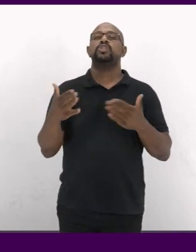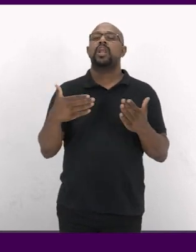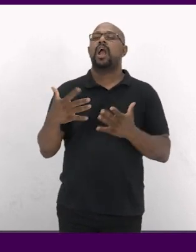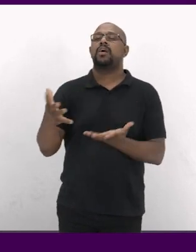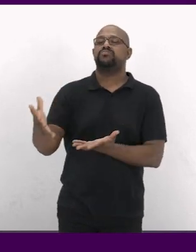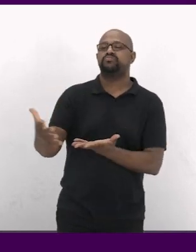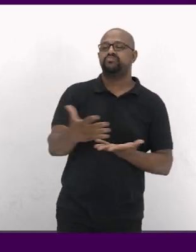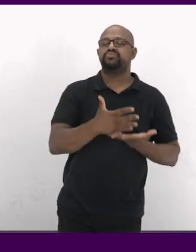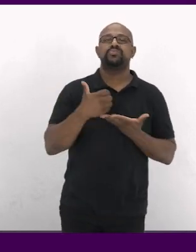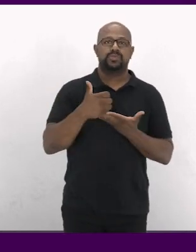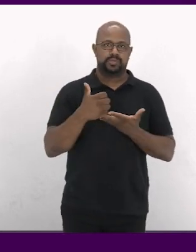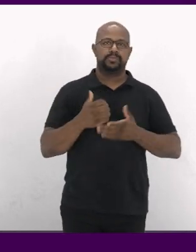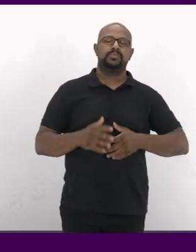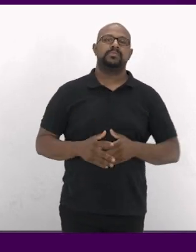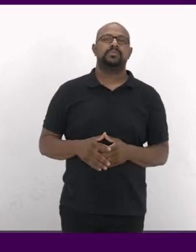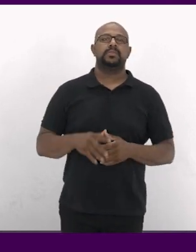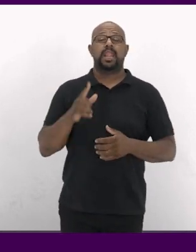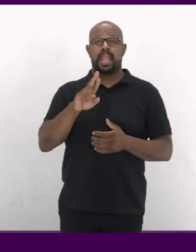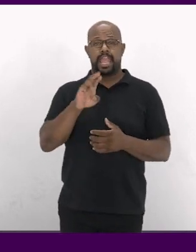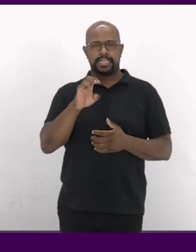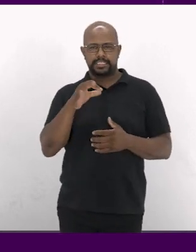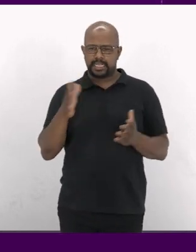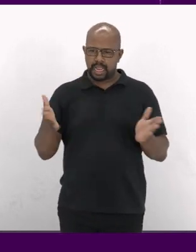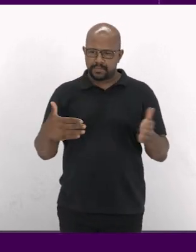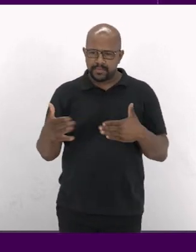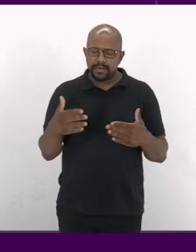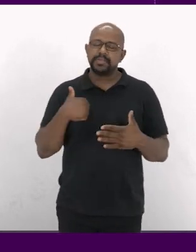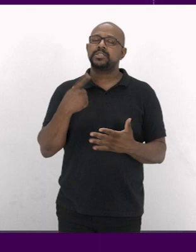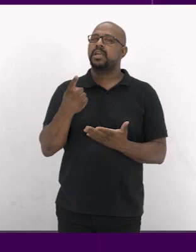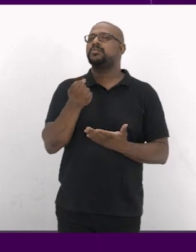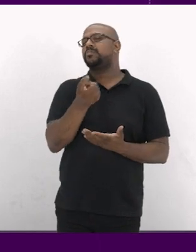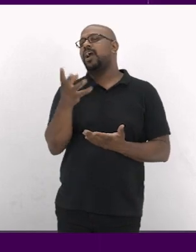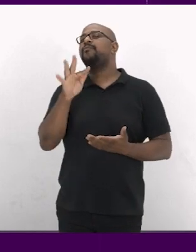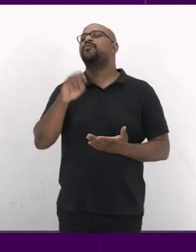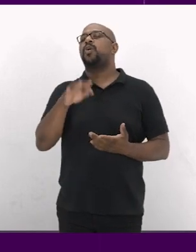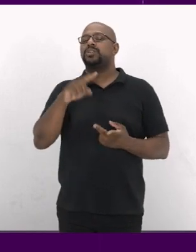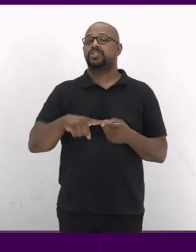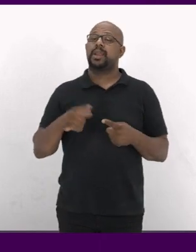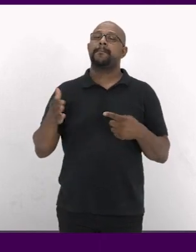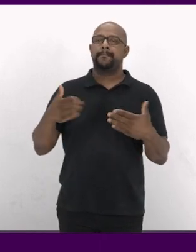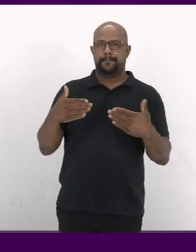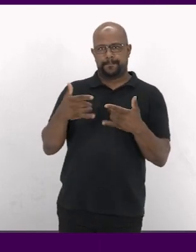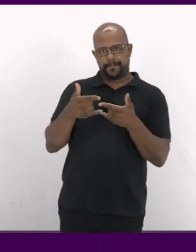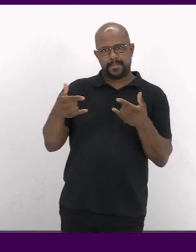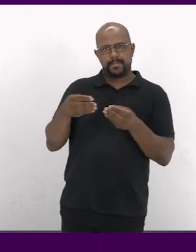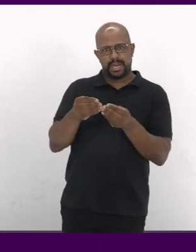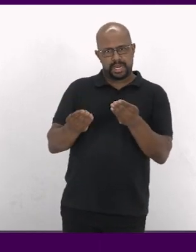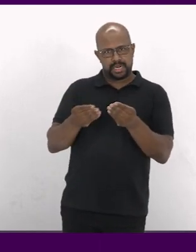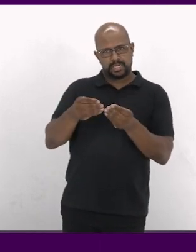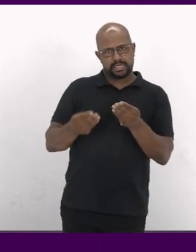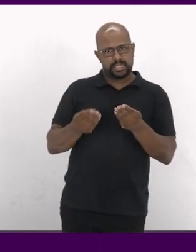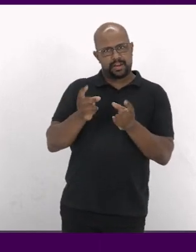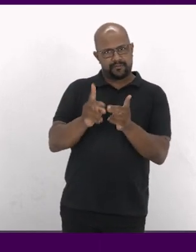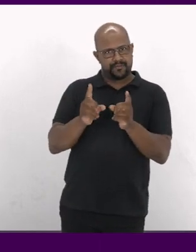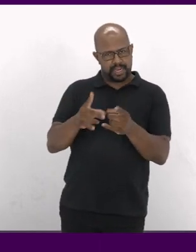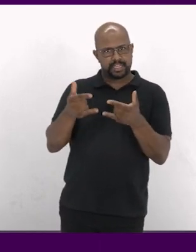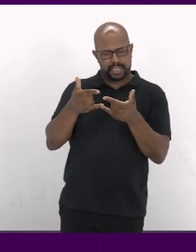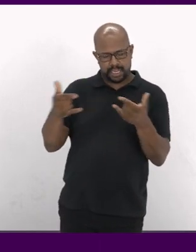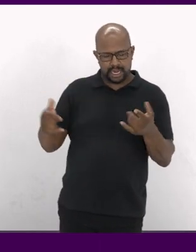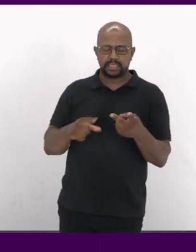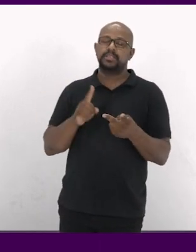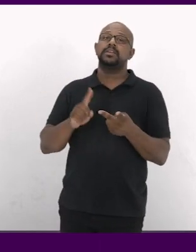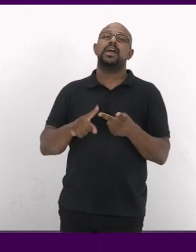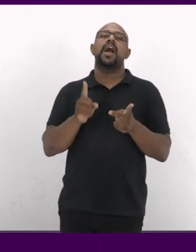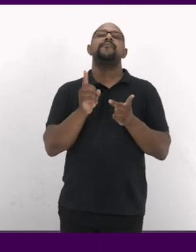uma pergunta que precisa ser colocada. As receitas costumam ter as seguintes fontes: bilheteria, que é a venda de